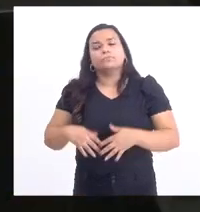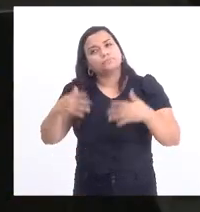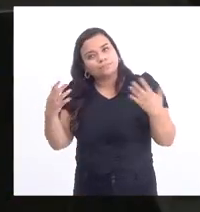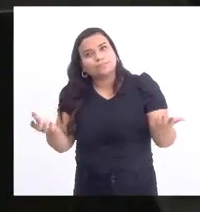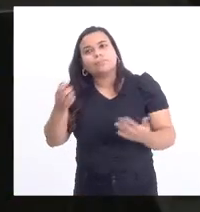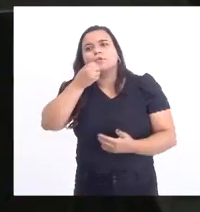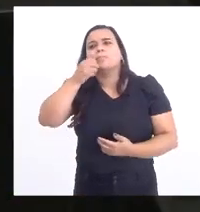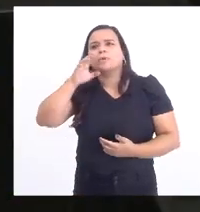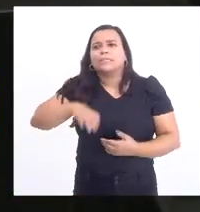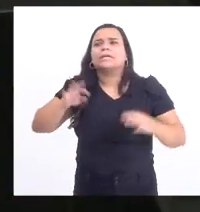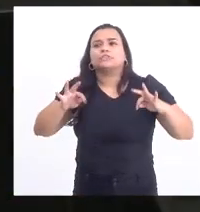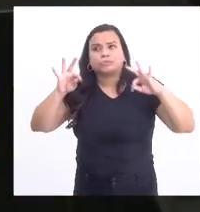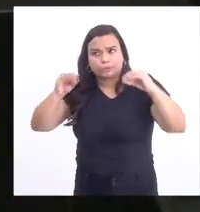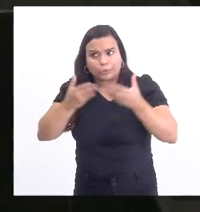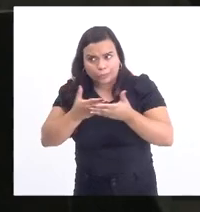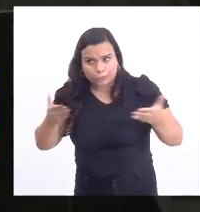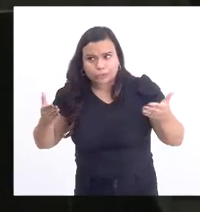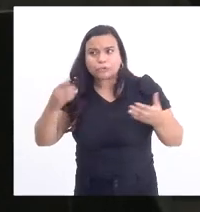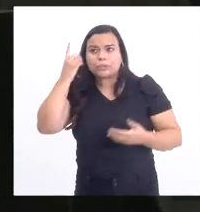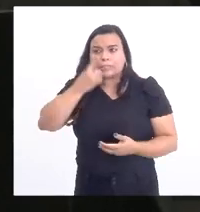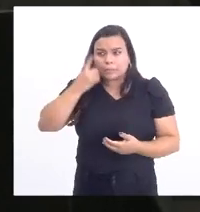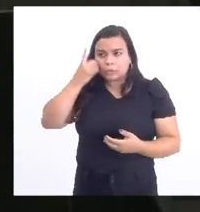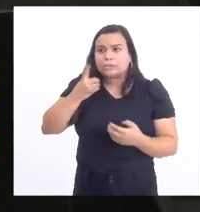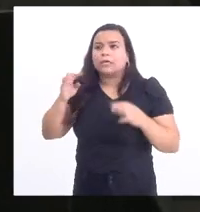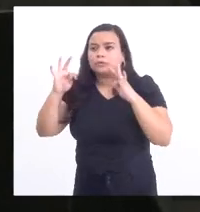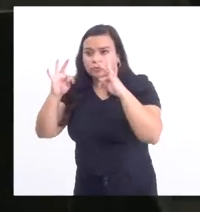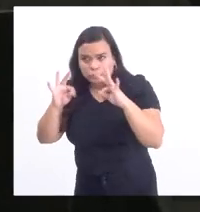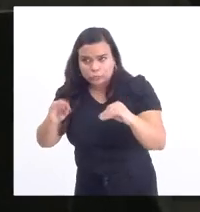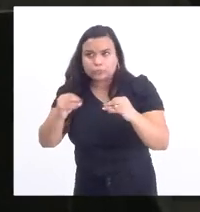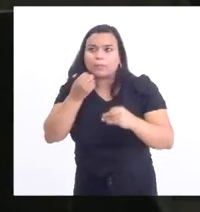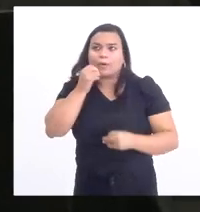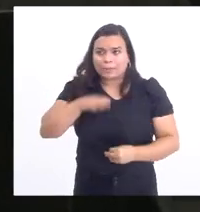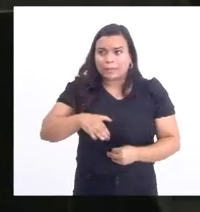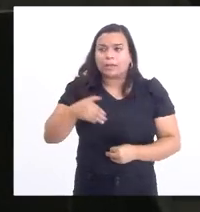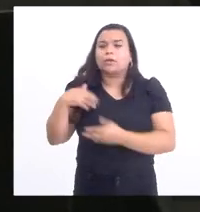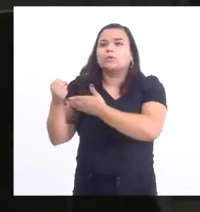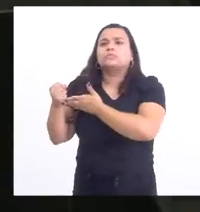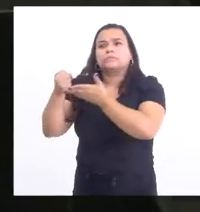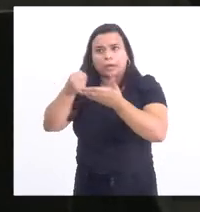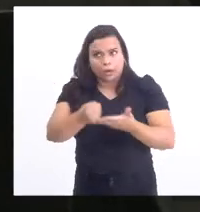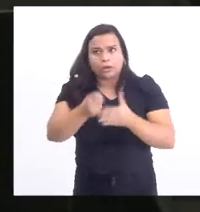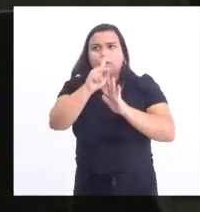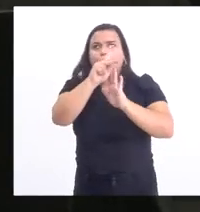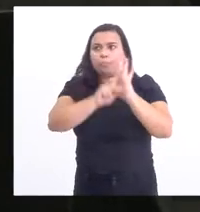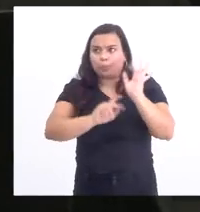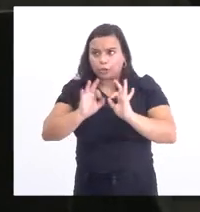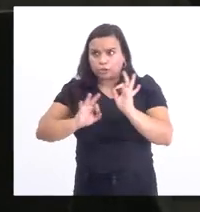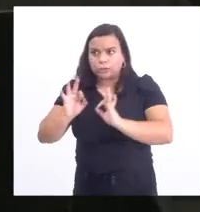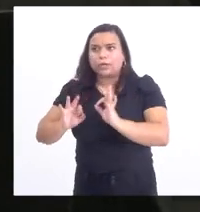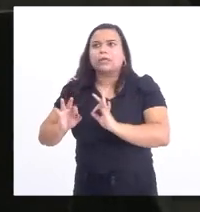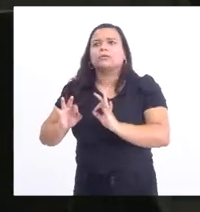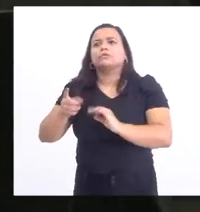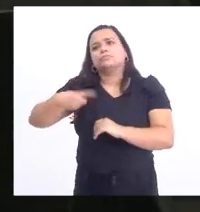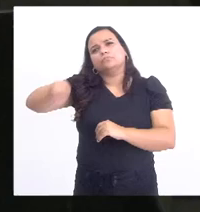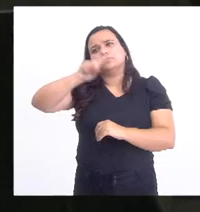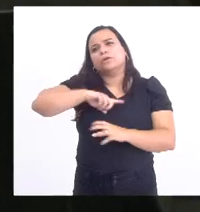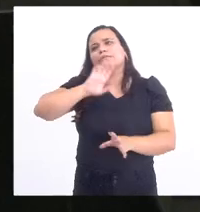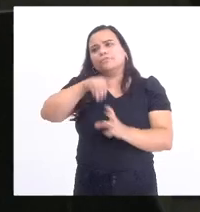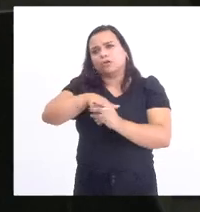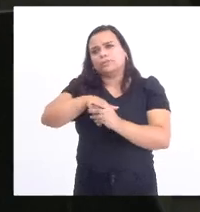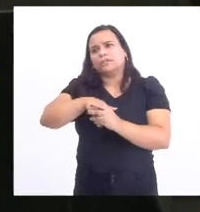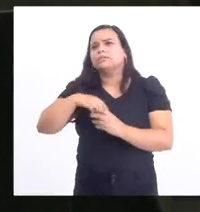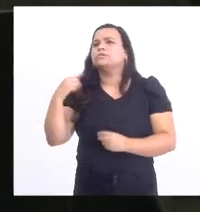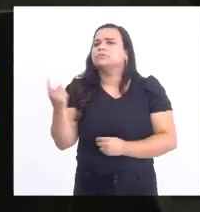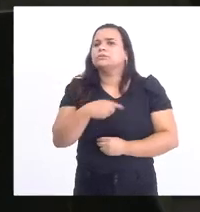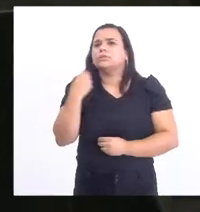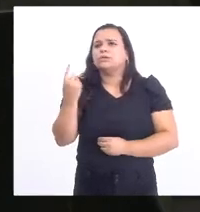Boa tarde a todos e todas, deputados e deputadas. Trago aqui um projeto para apreciação e votação que nos é